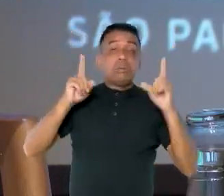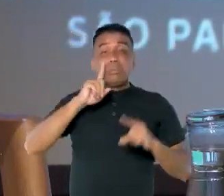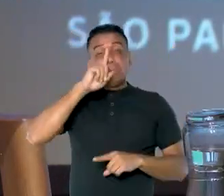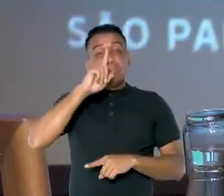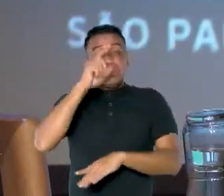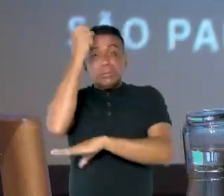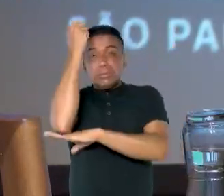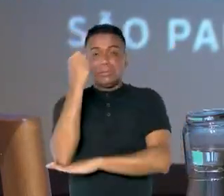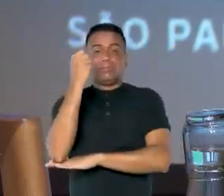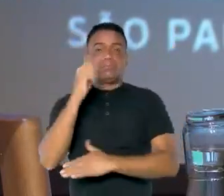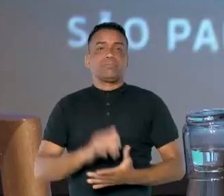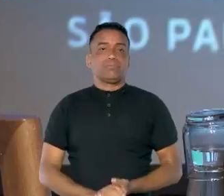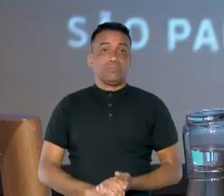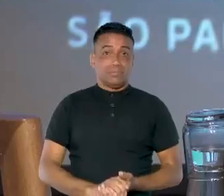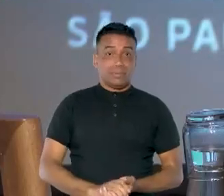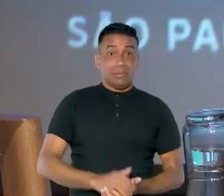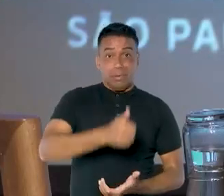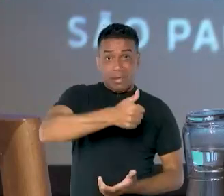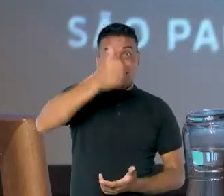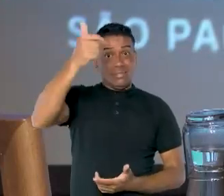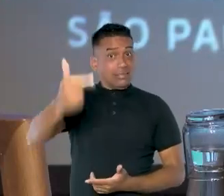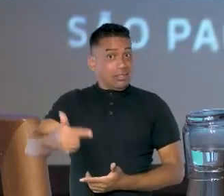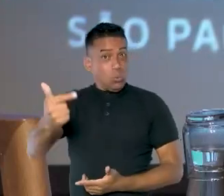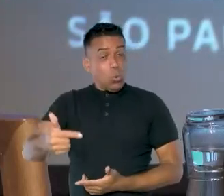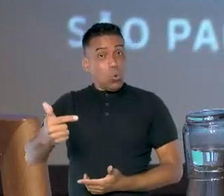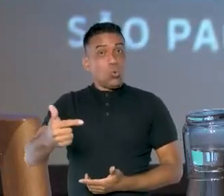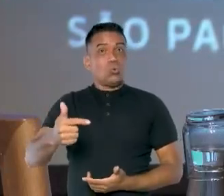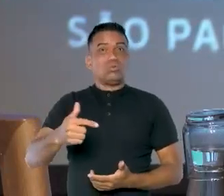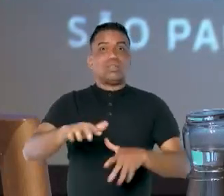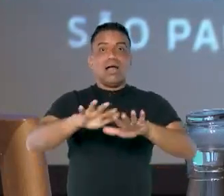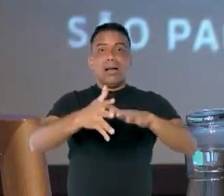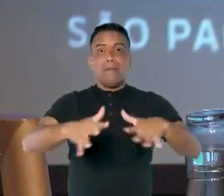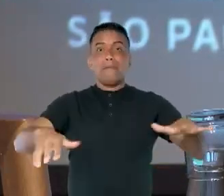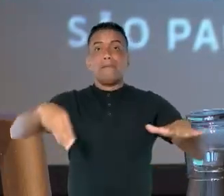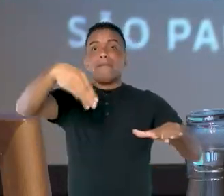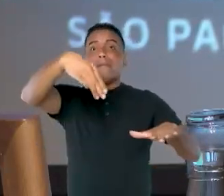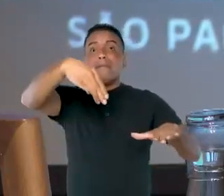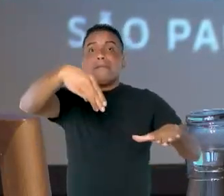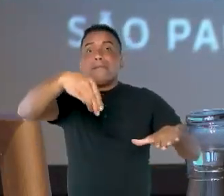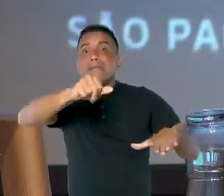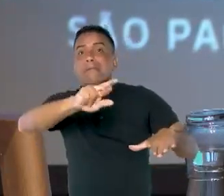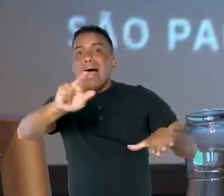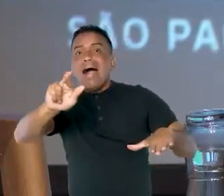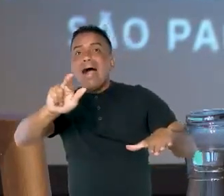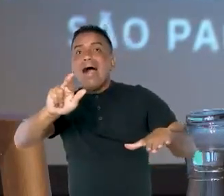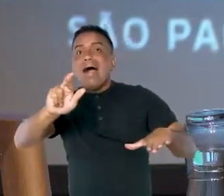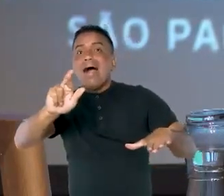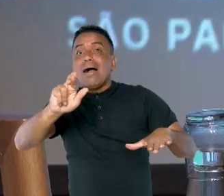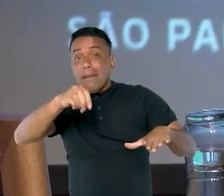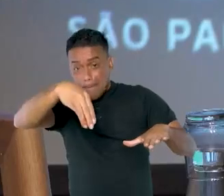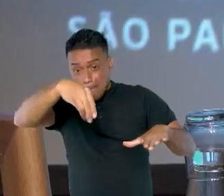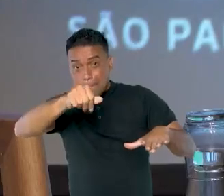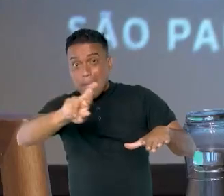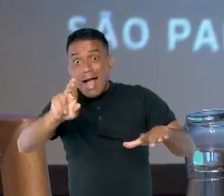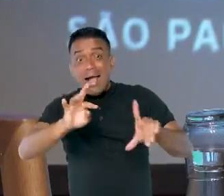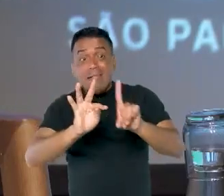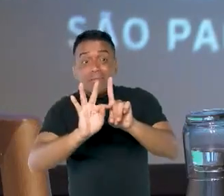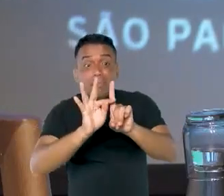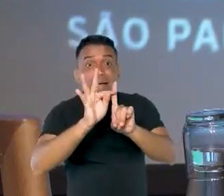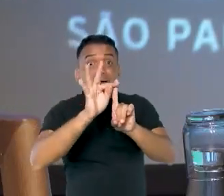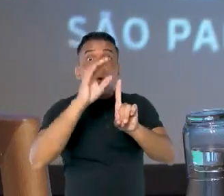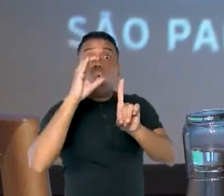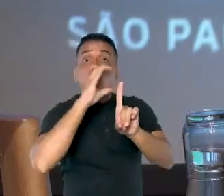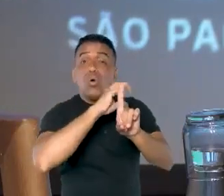é a questão do aquecimento do mar, né? Então, com isso, a gente continua aí tentando segurar um pouco